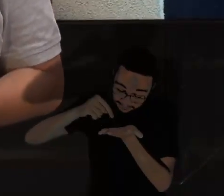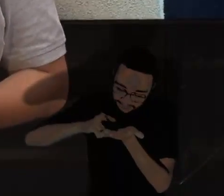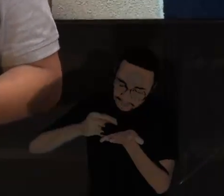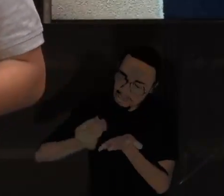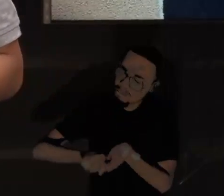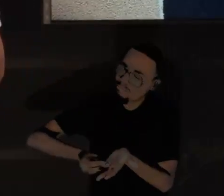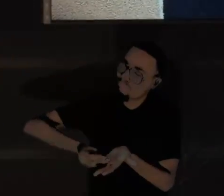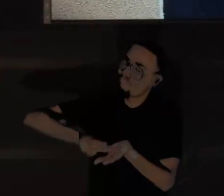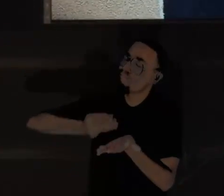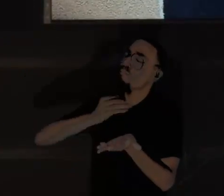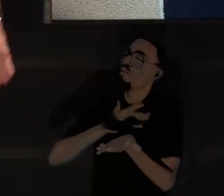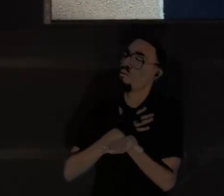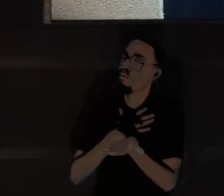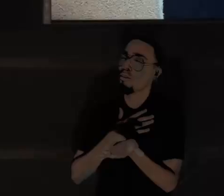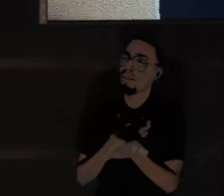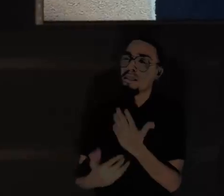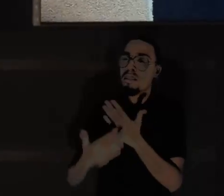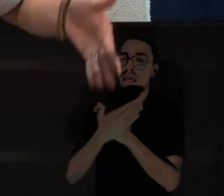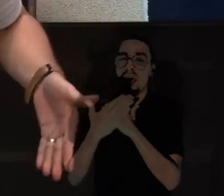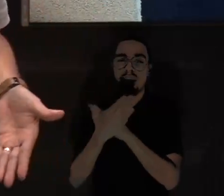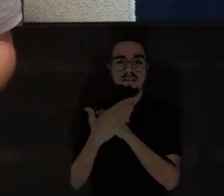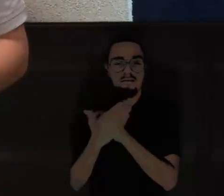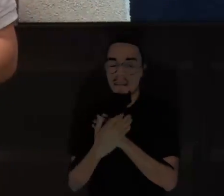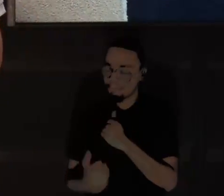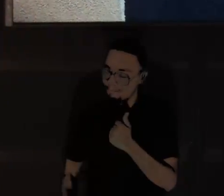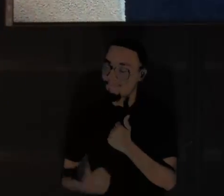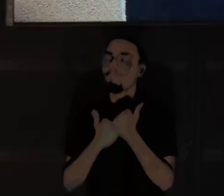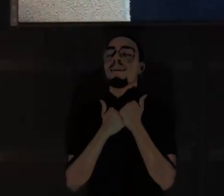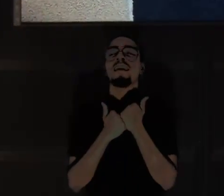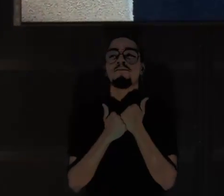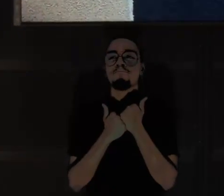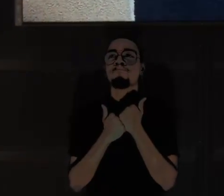alinhar, nos sintonizar com o reino.